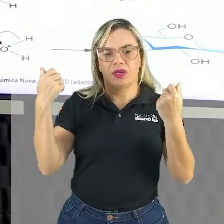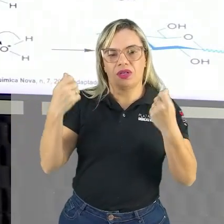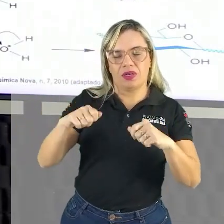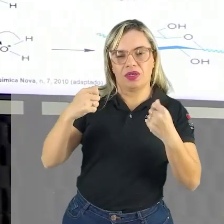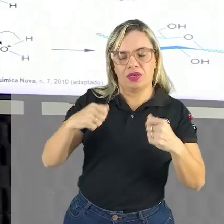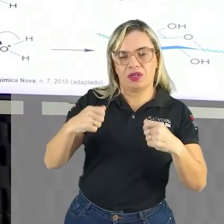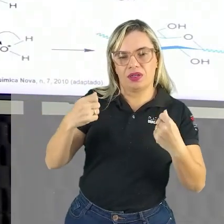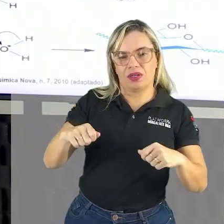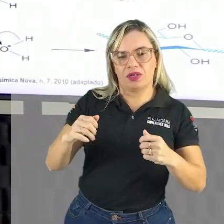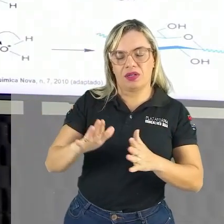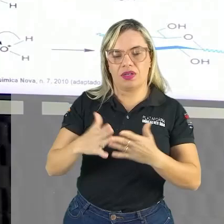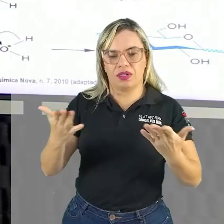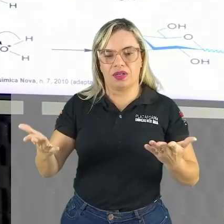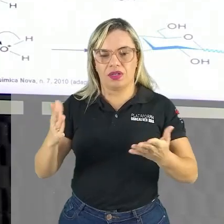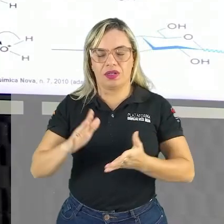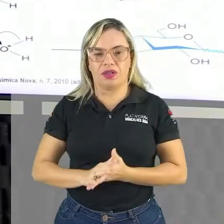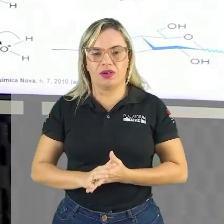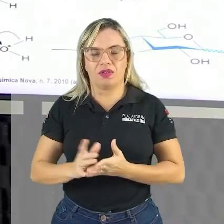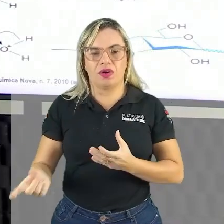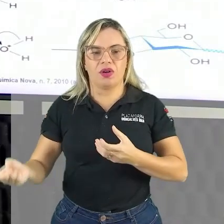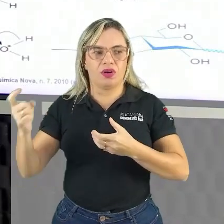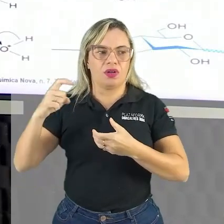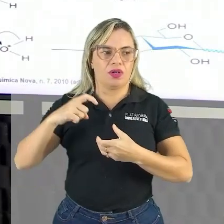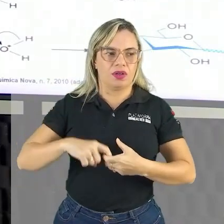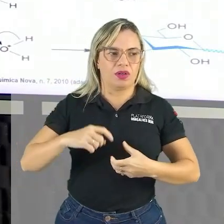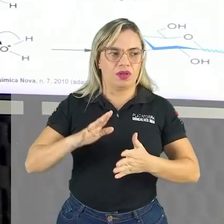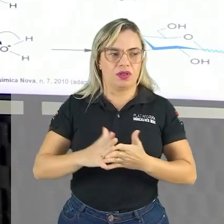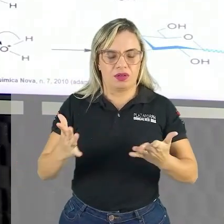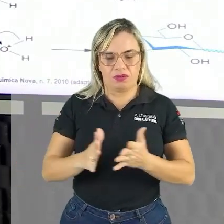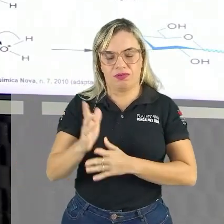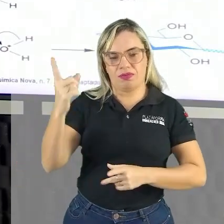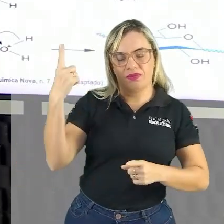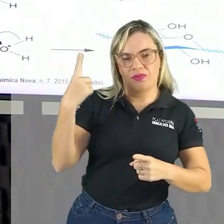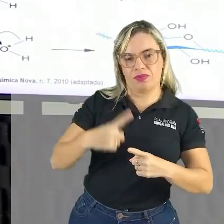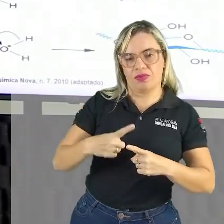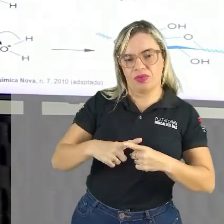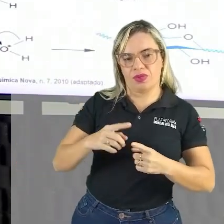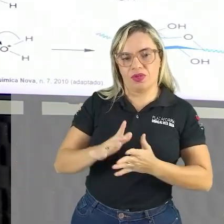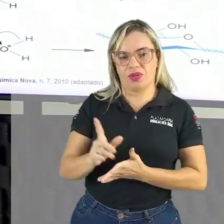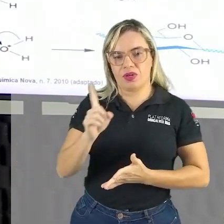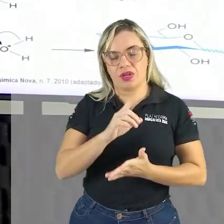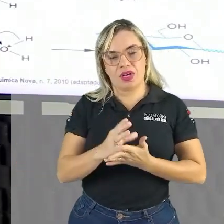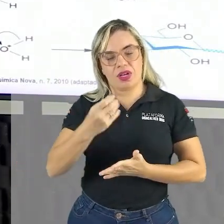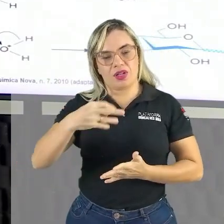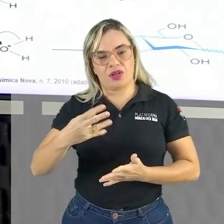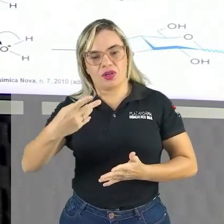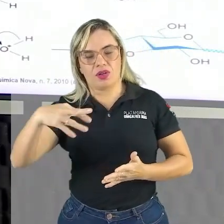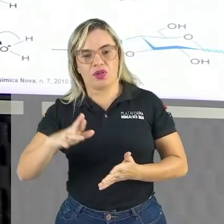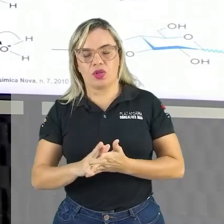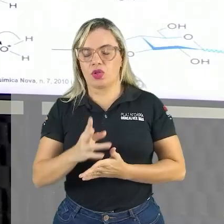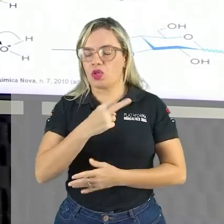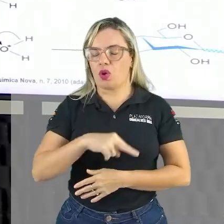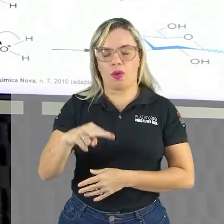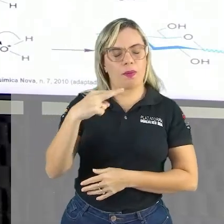precisa ser regenerado. Porque catalisador não é consumido.